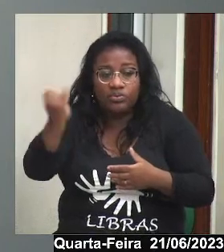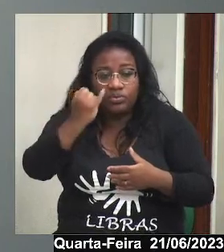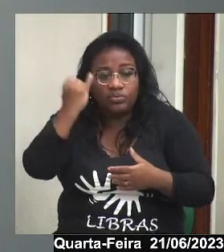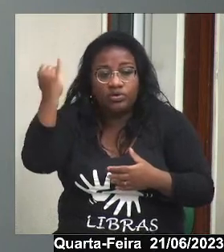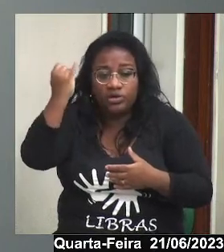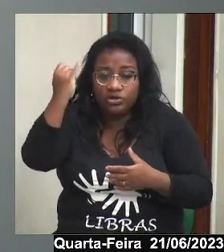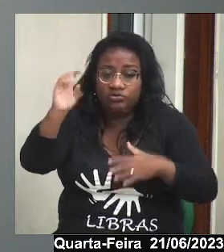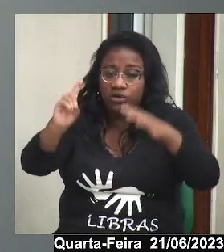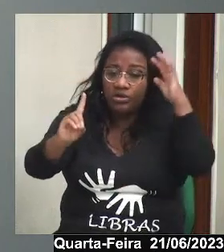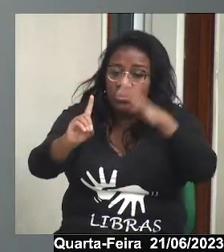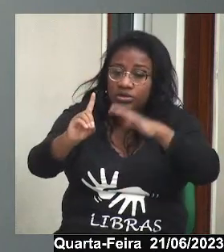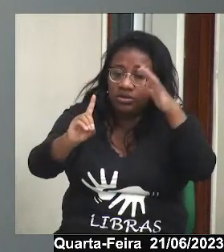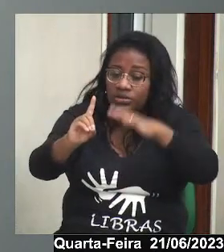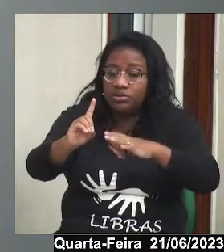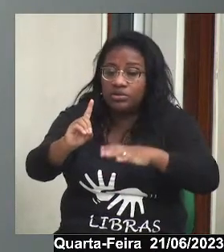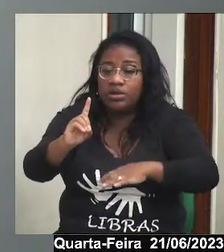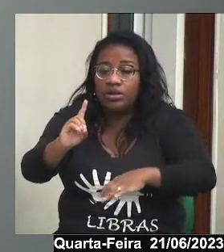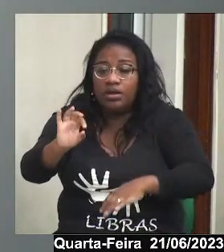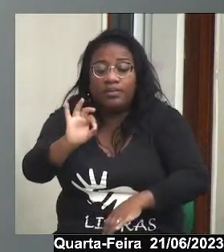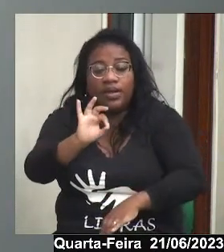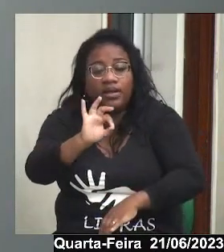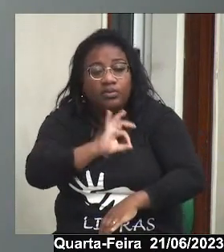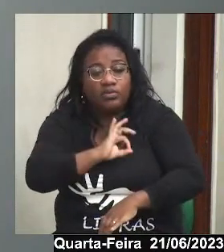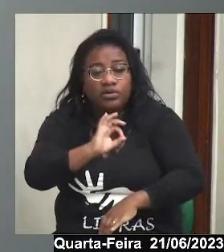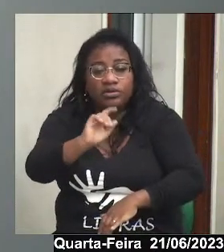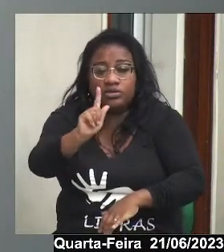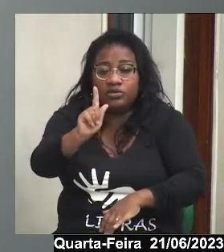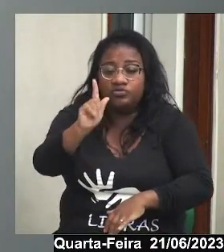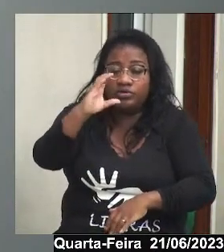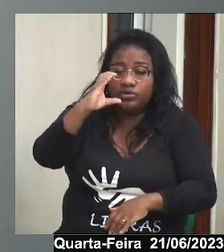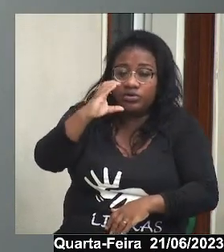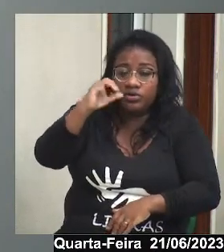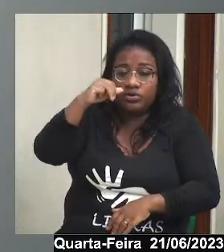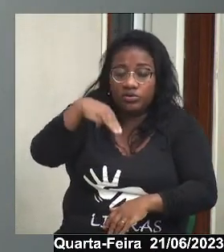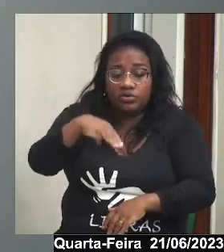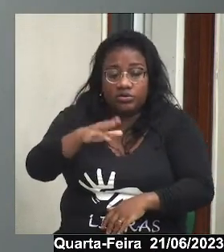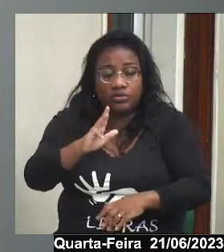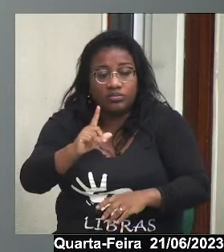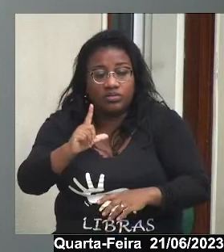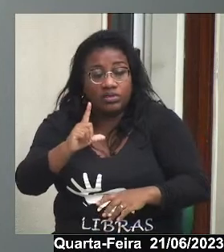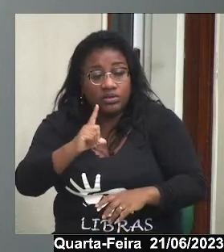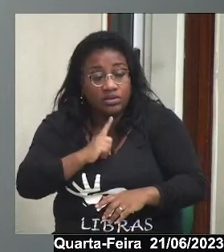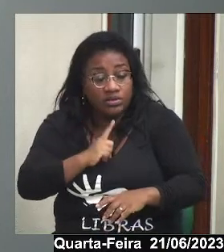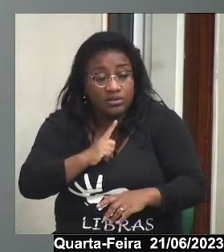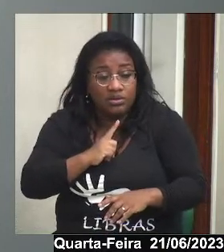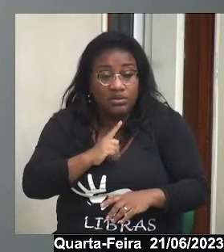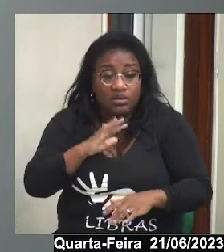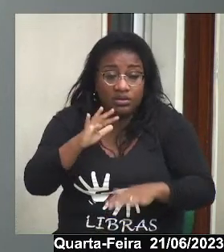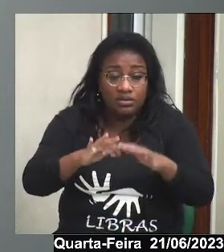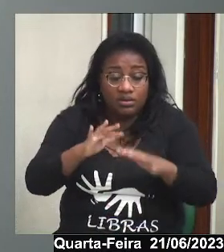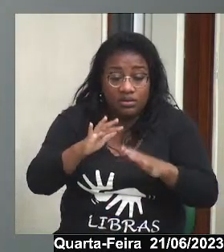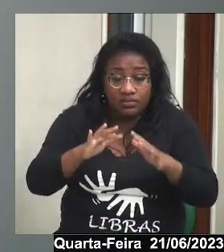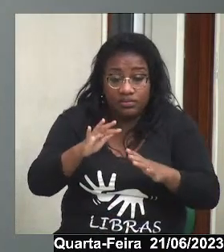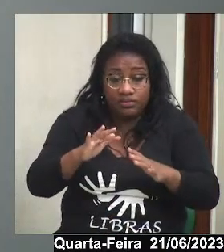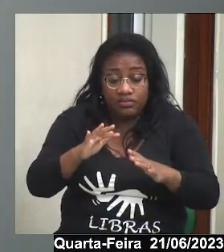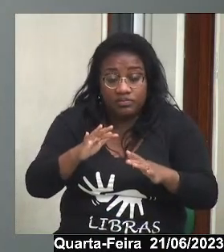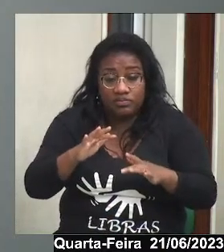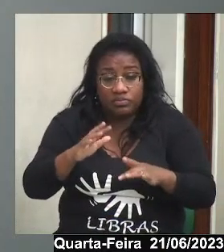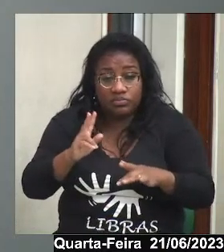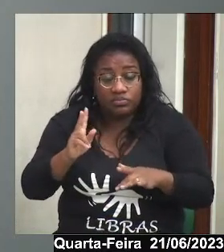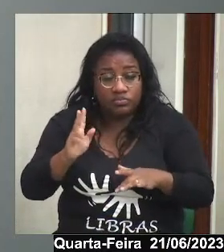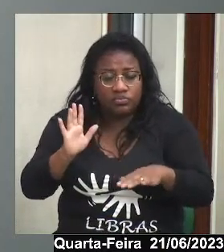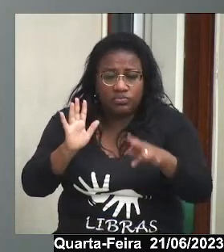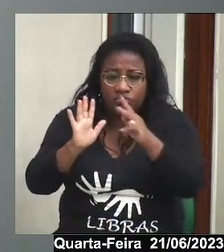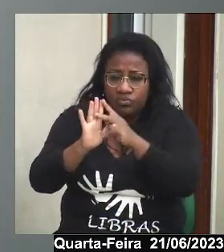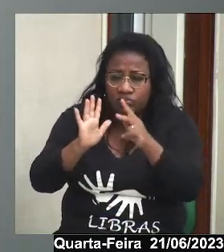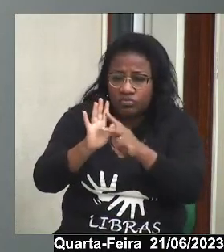Câmara faça essa homenagem para a Guarda Municipal, que muitas vezes tem sido prejudicada pela cidade de Imbu das Artes. Ano passado, a gente teve